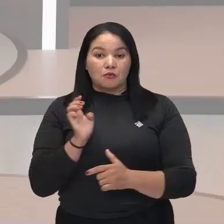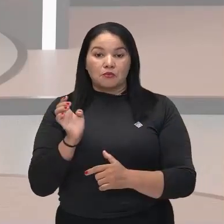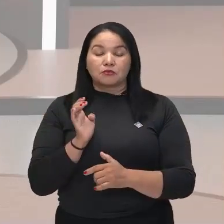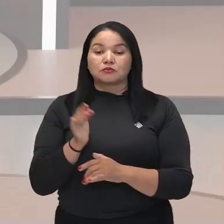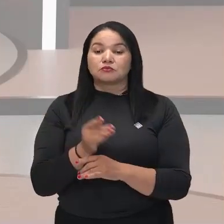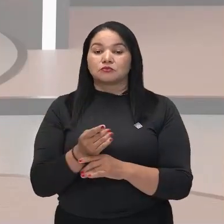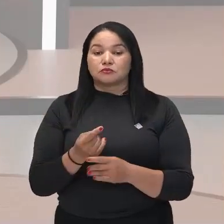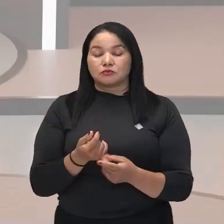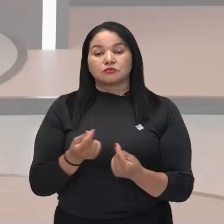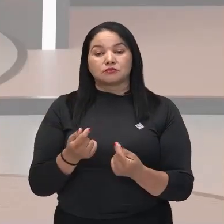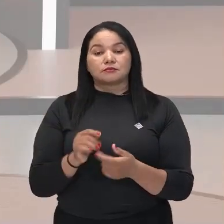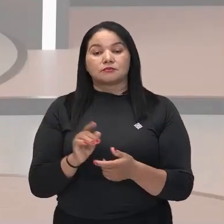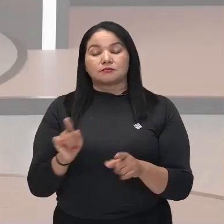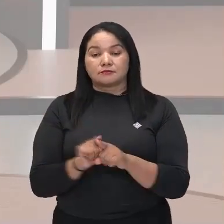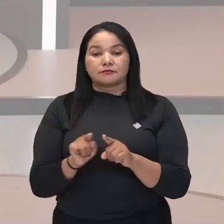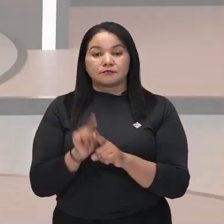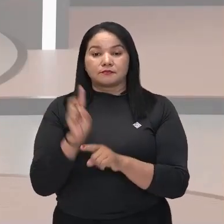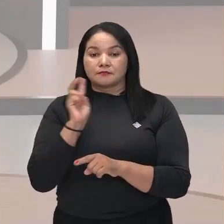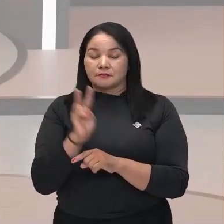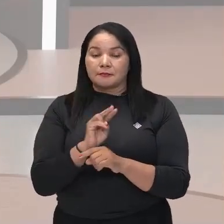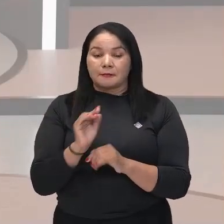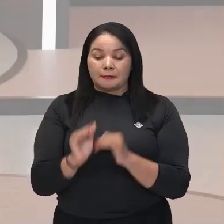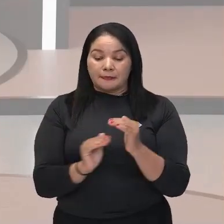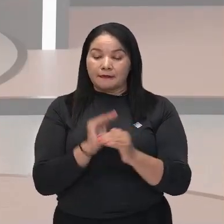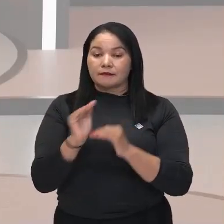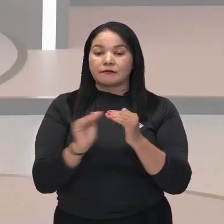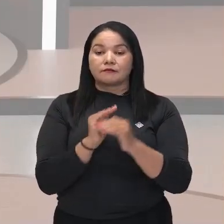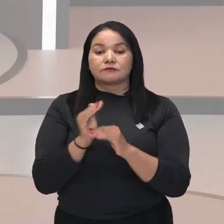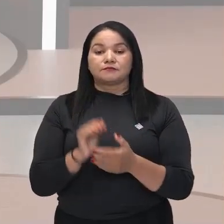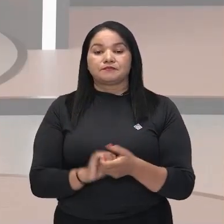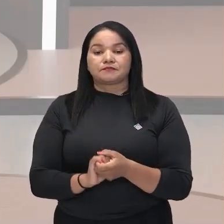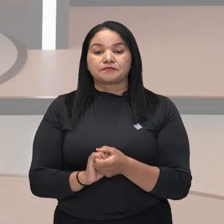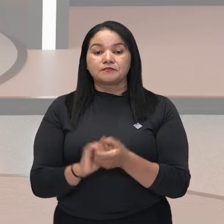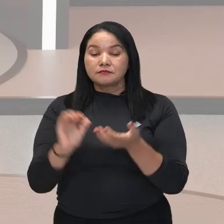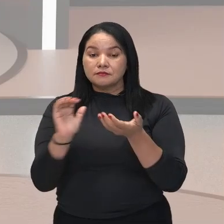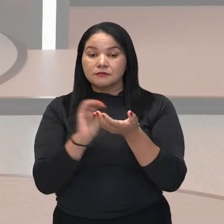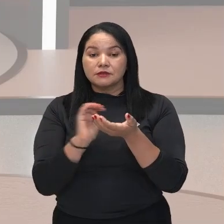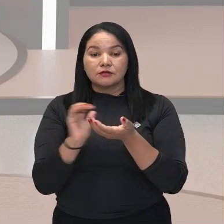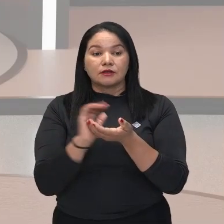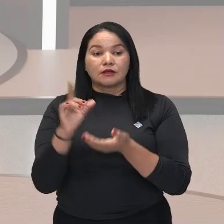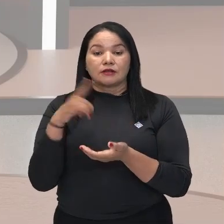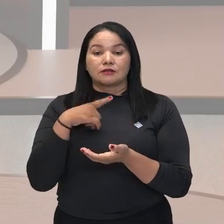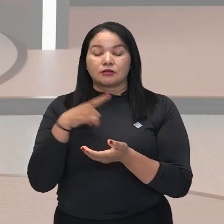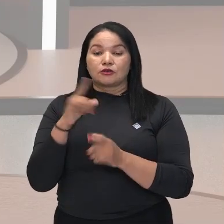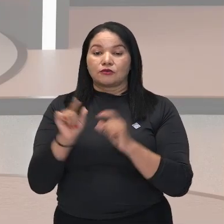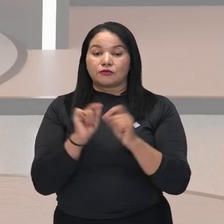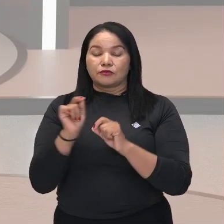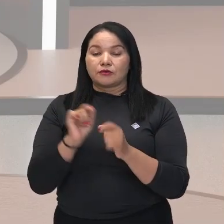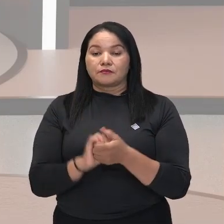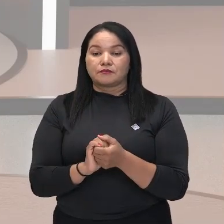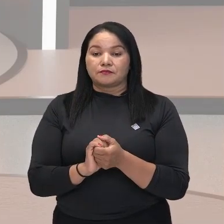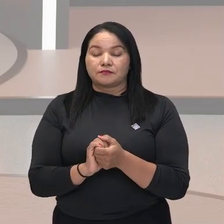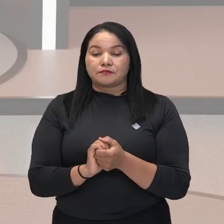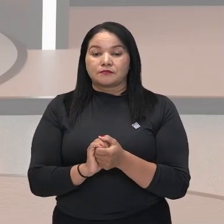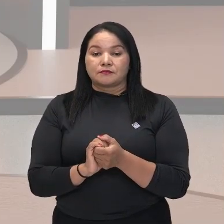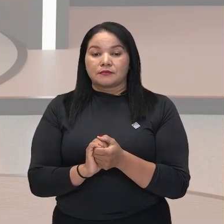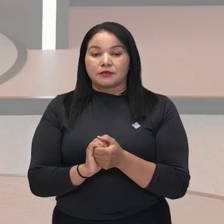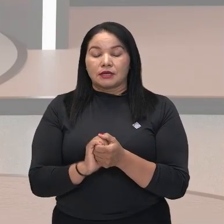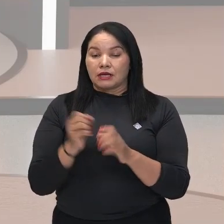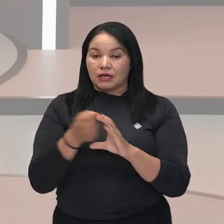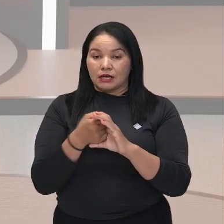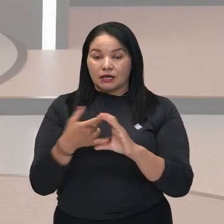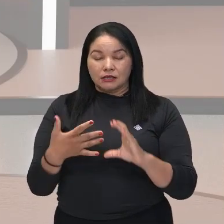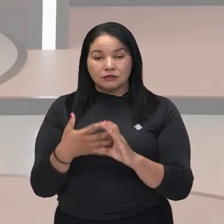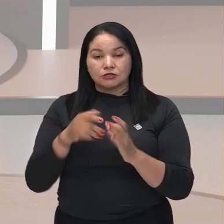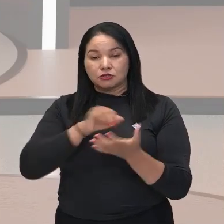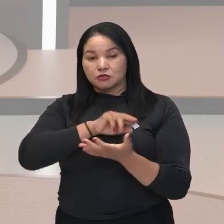gente observa esse desenvolvimento, tá? E no Oriente Médio, gente, além de te observar, ser caracterizado ali